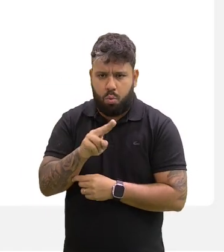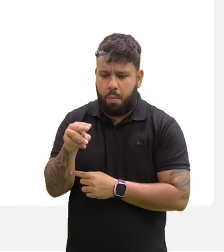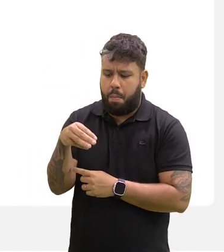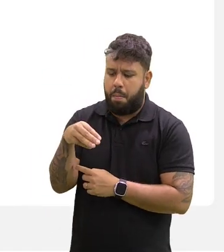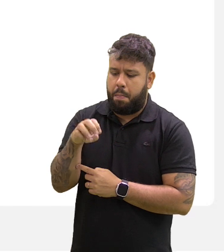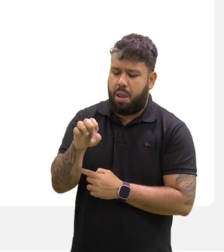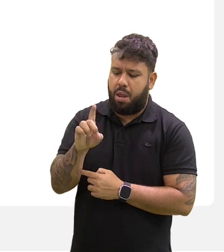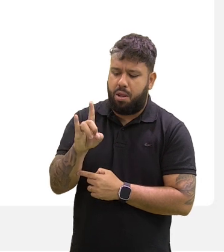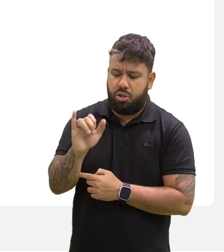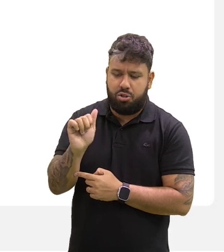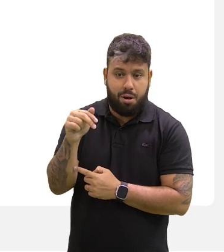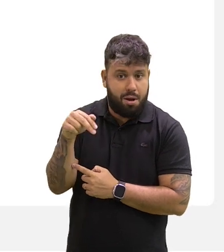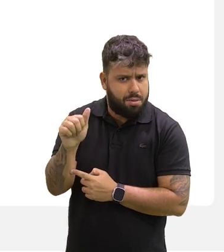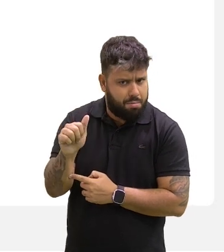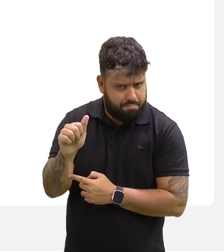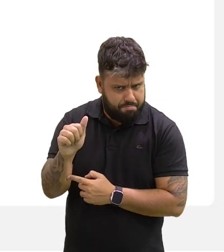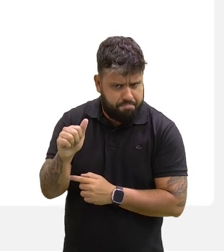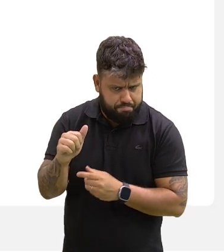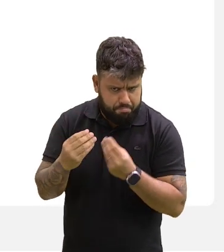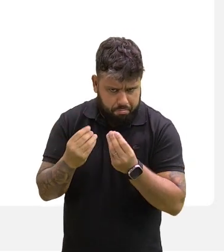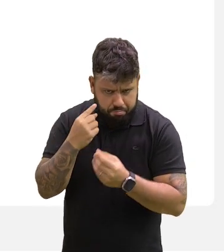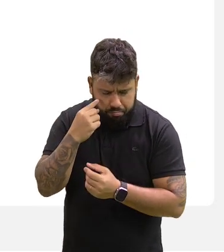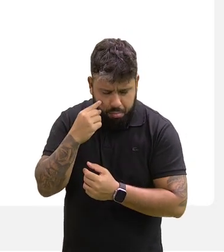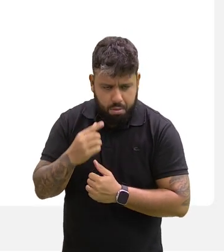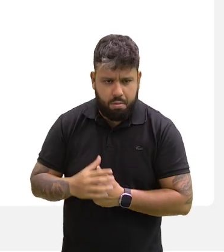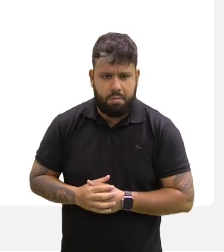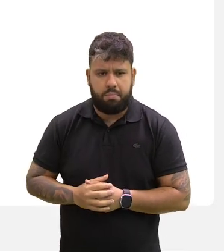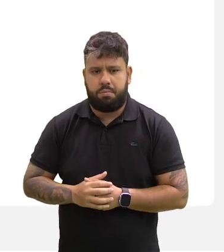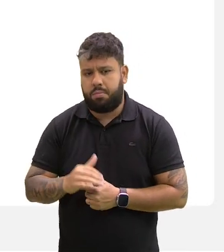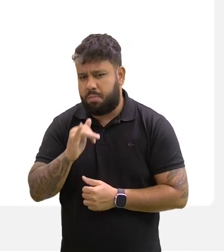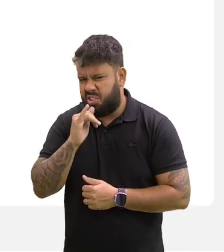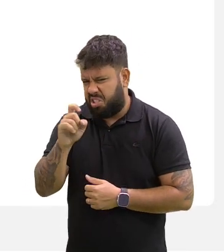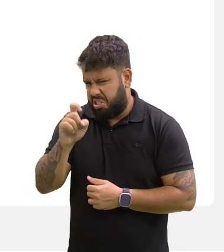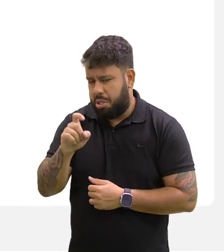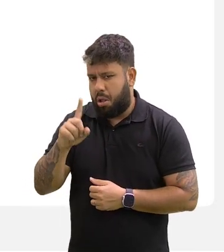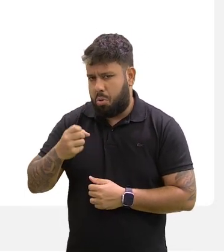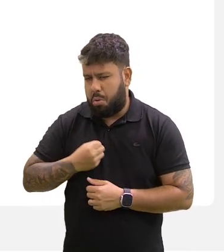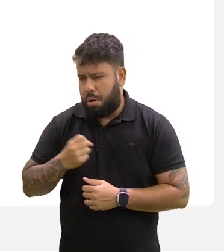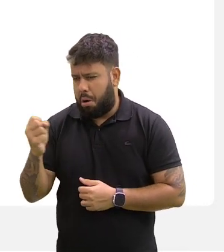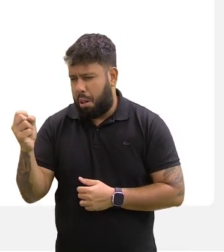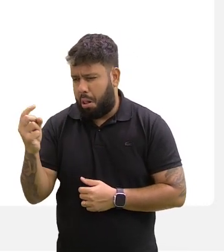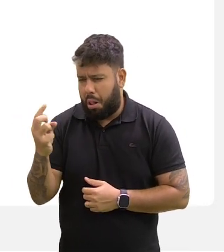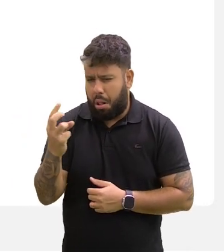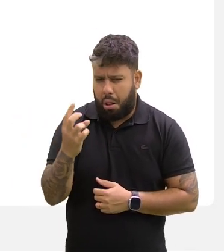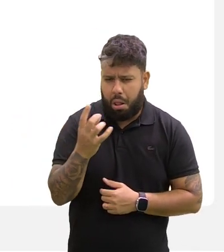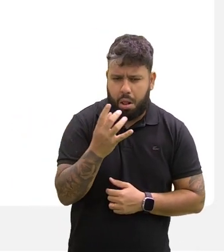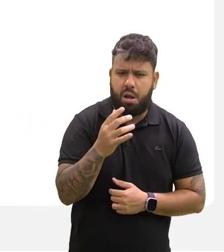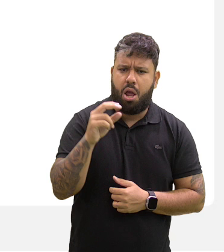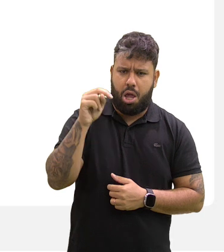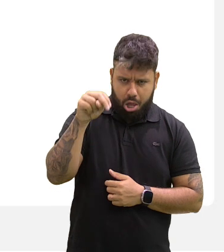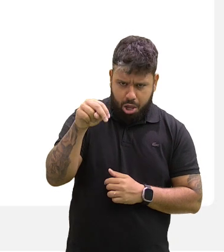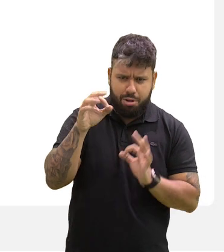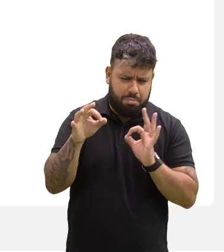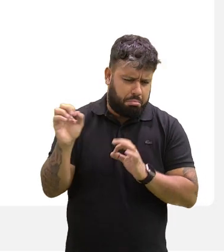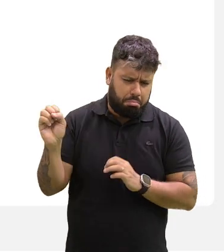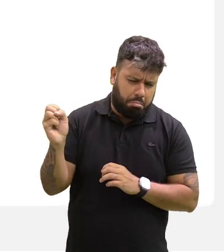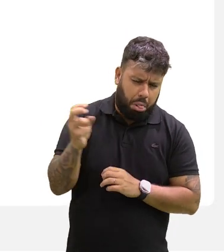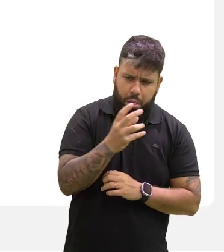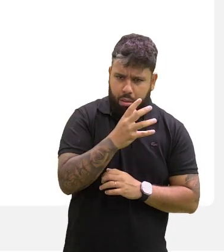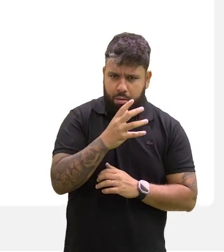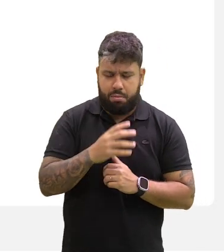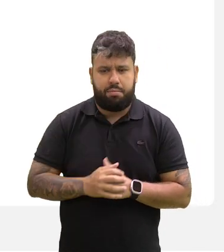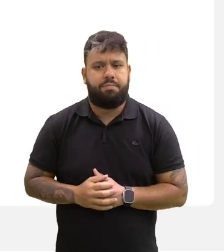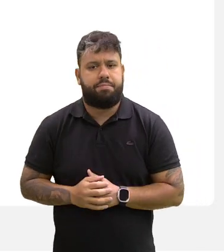lá. Seja x uma variável quantitativa e x1, x2, x3, xn, os valores assumidos por